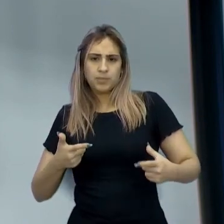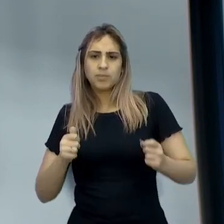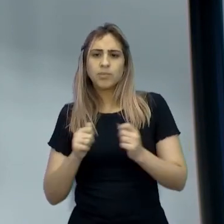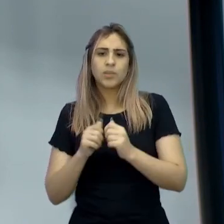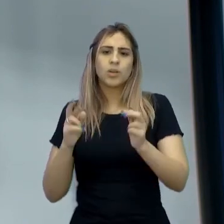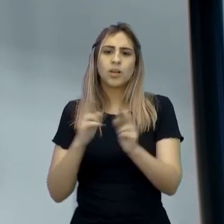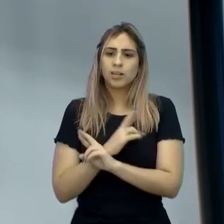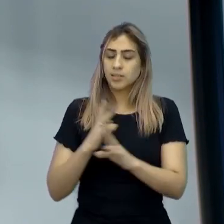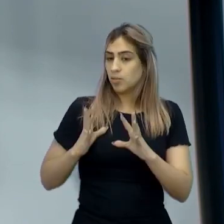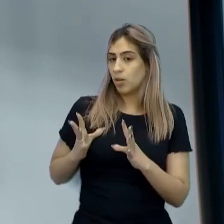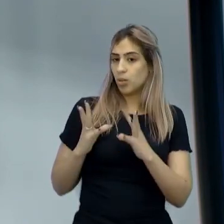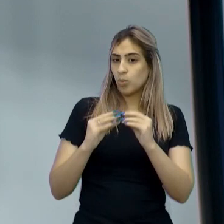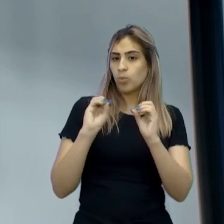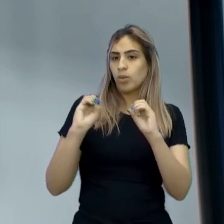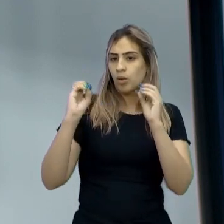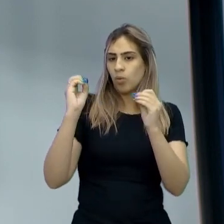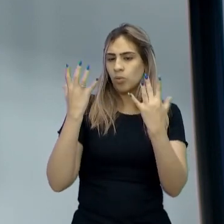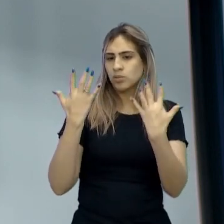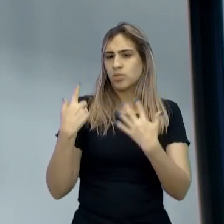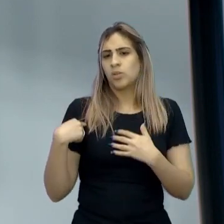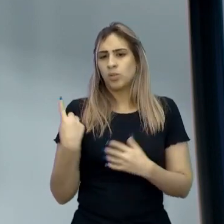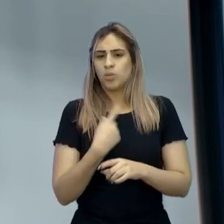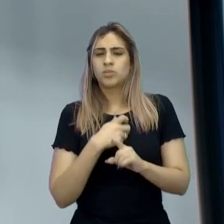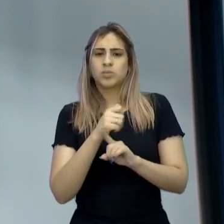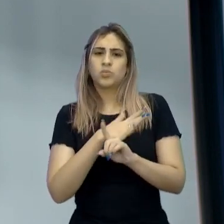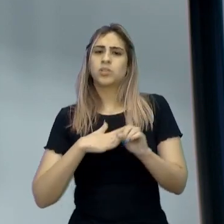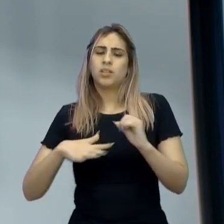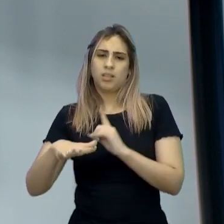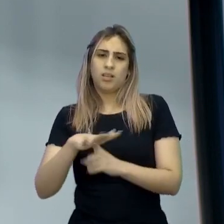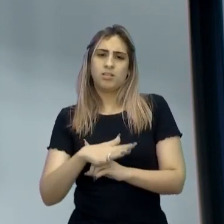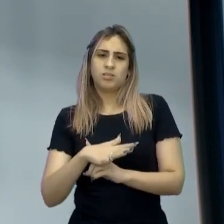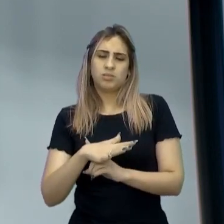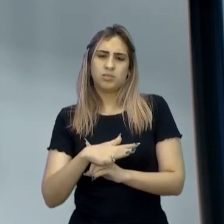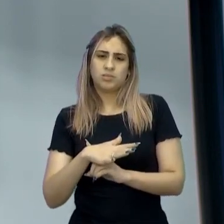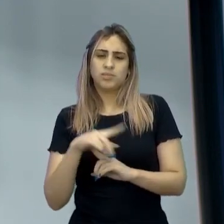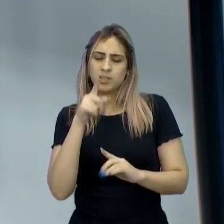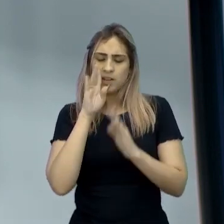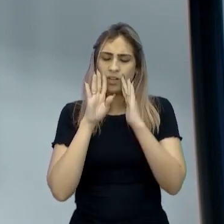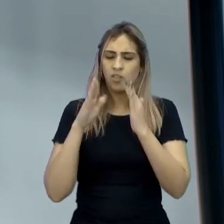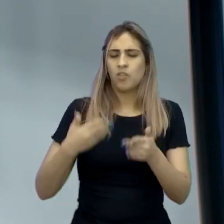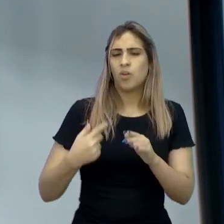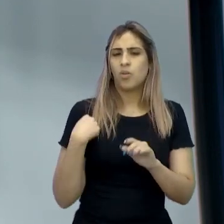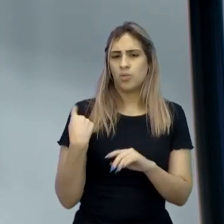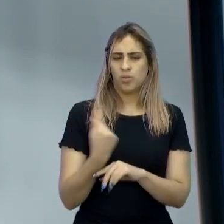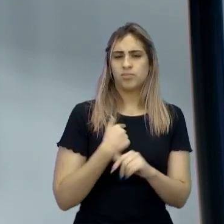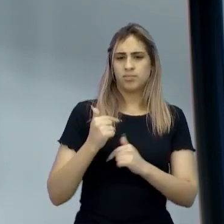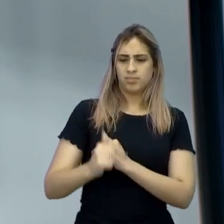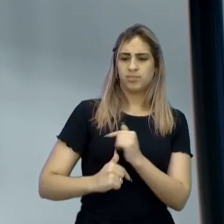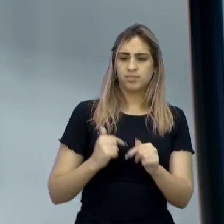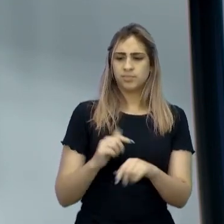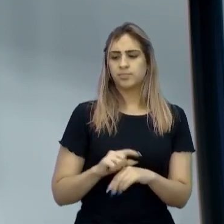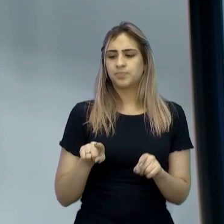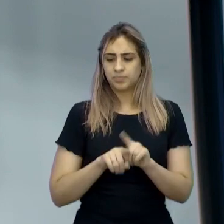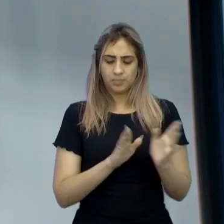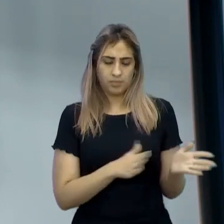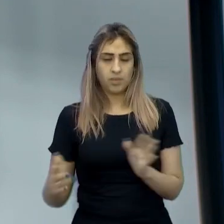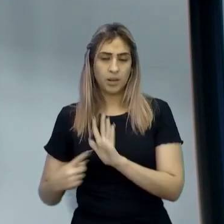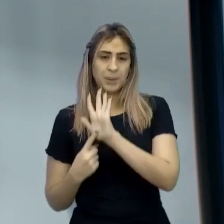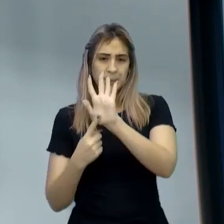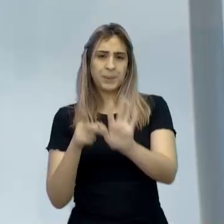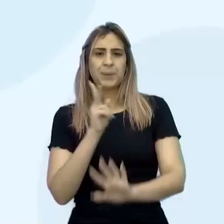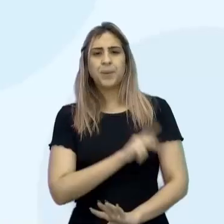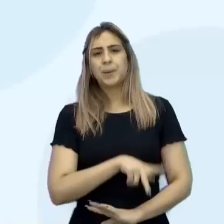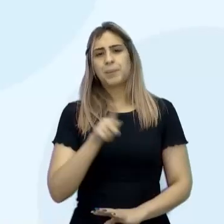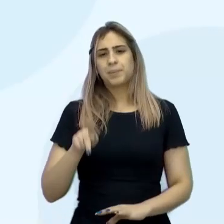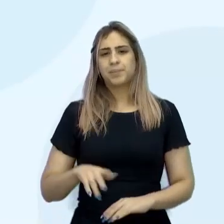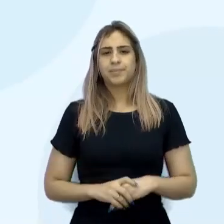relação a tudo isso que está acontecendo na nossa sociedade. Esse é o foco do nosso trabalho. Na sequência aí, apresentamos os professores,